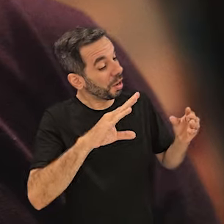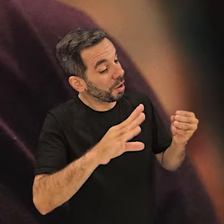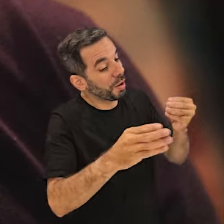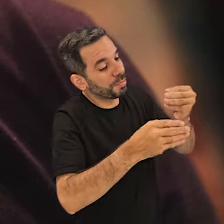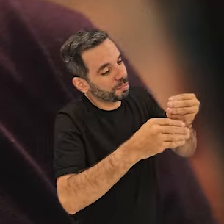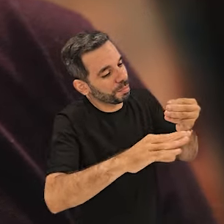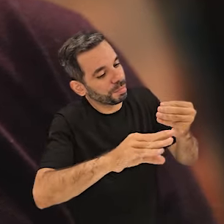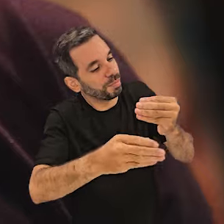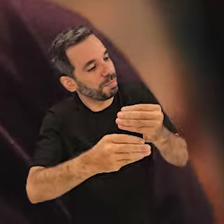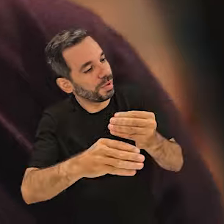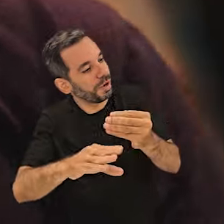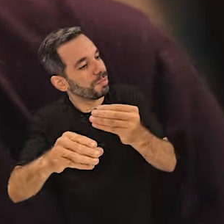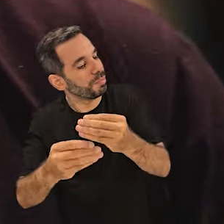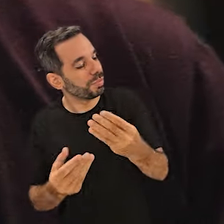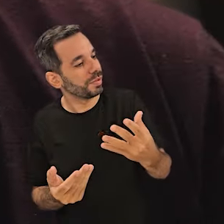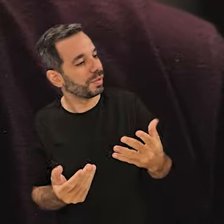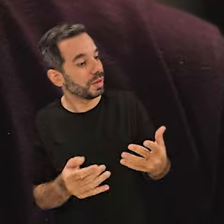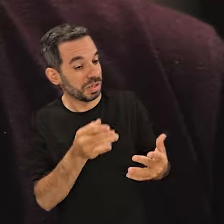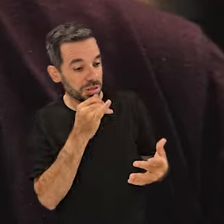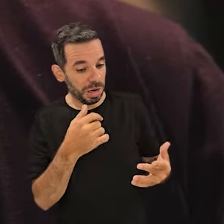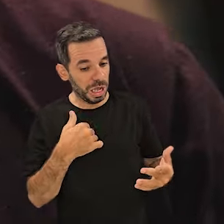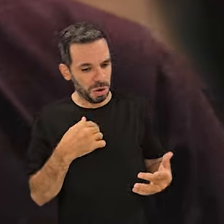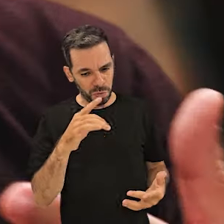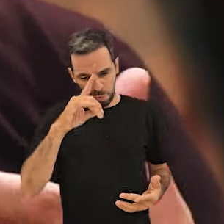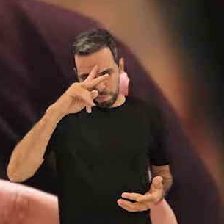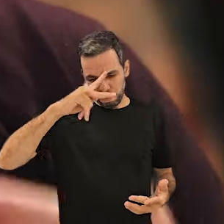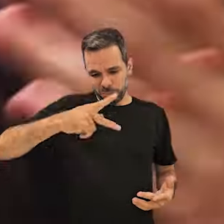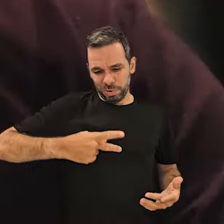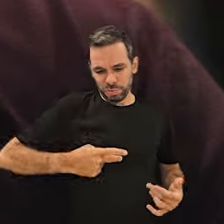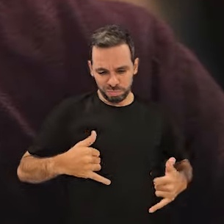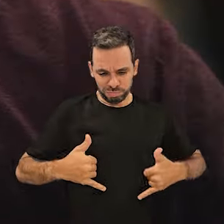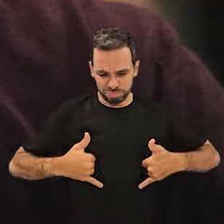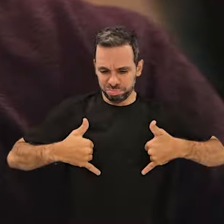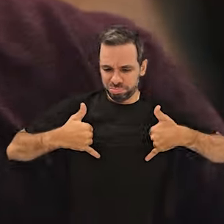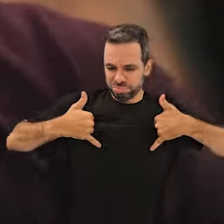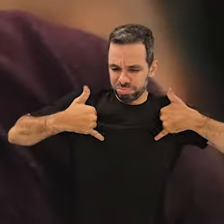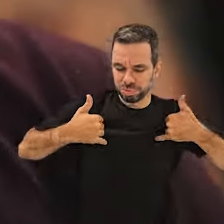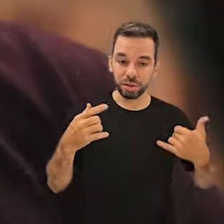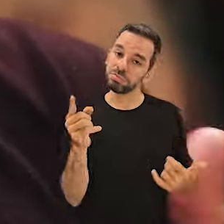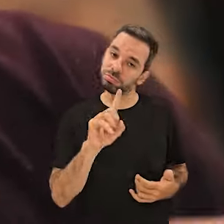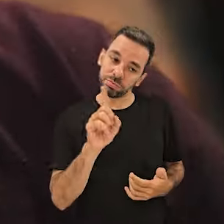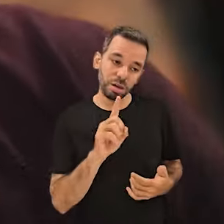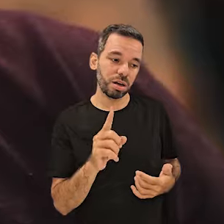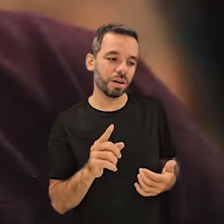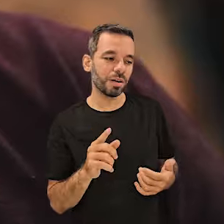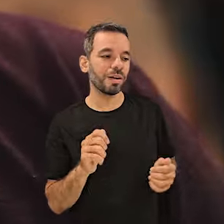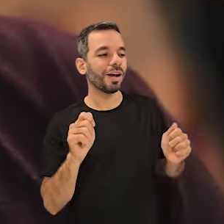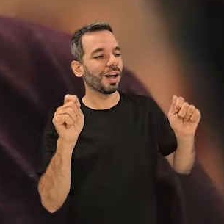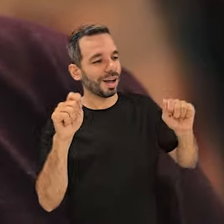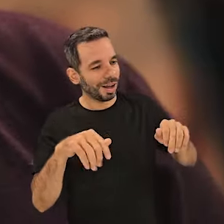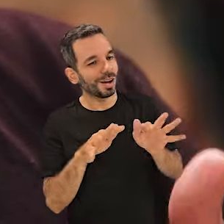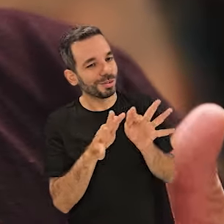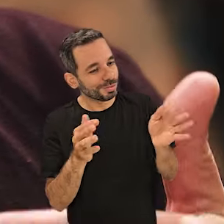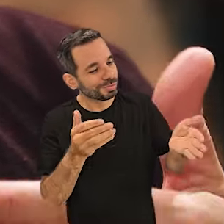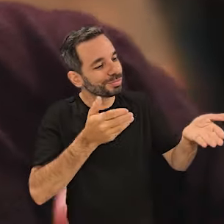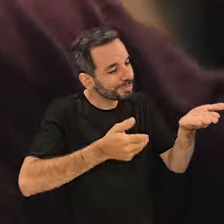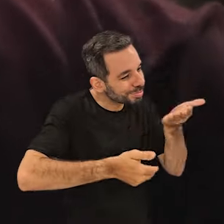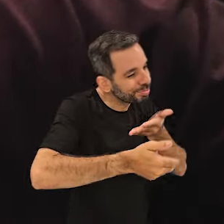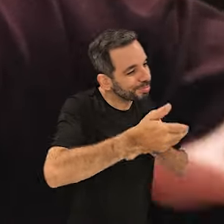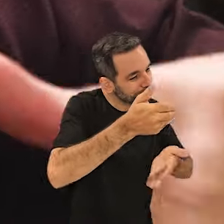ser um produto do ego para um produto para o outro, né? Do coletivo. É você ali,